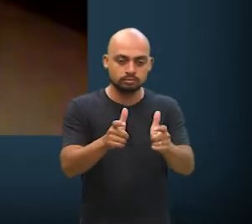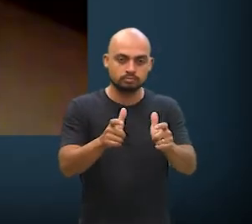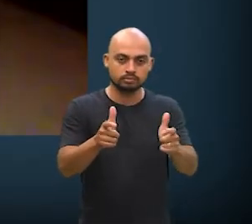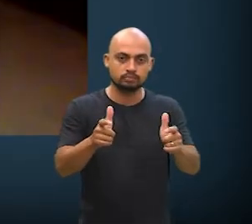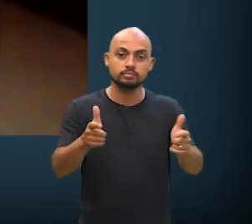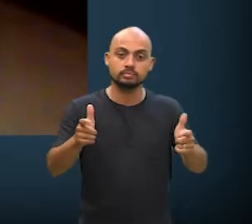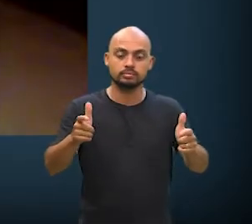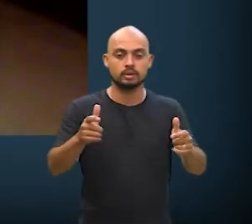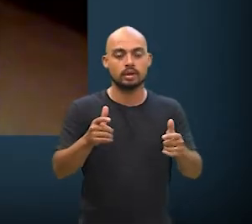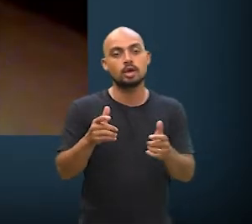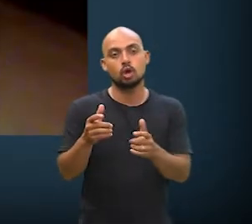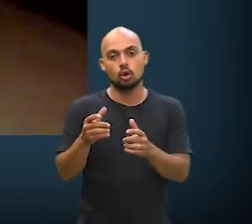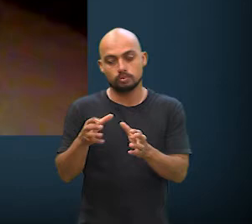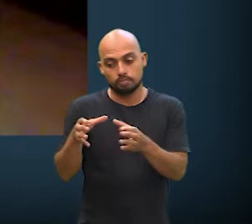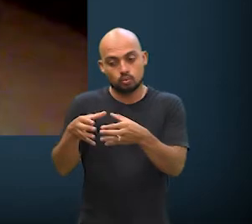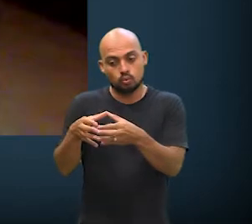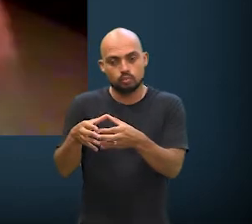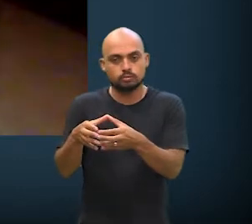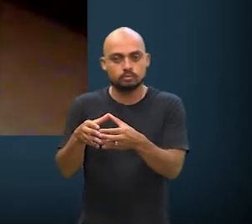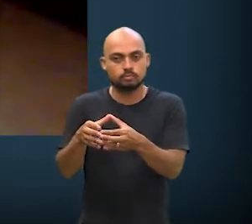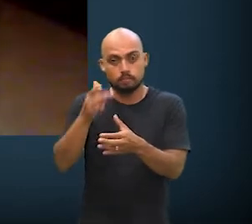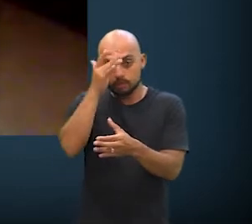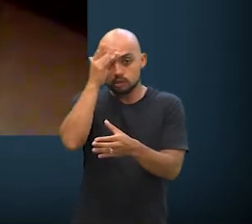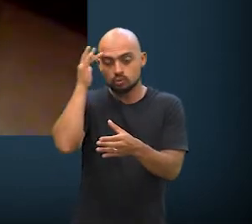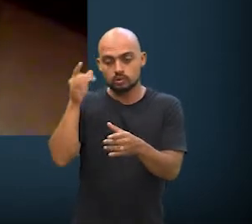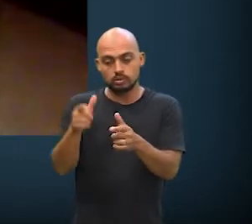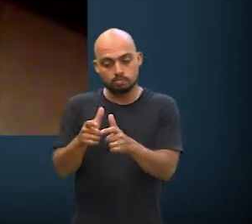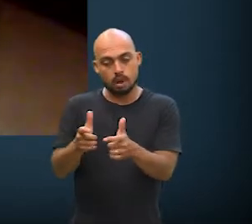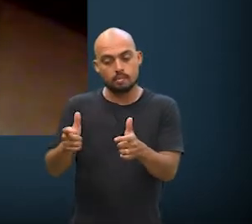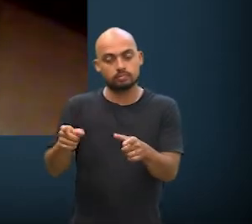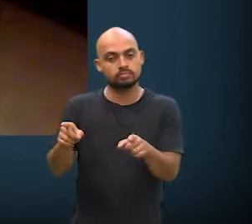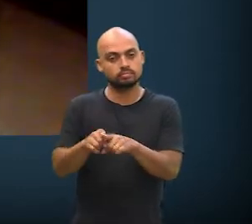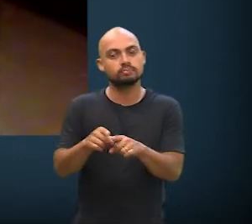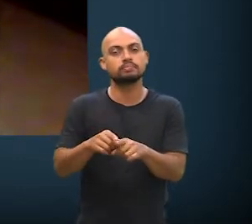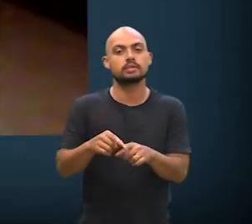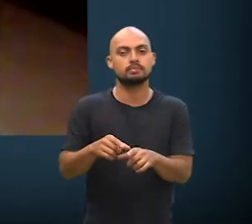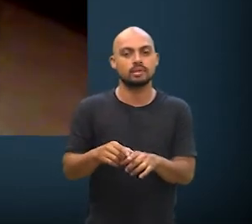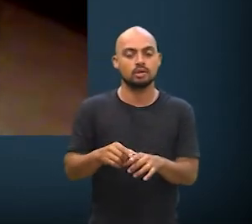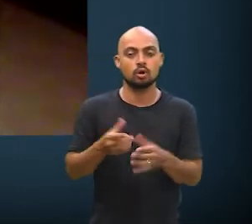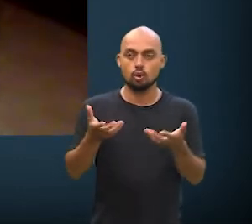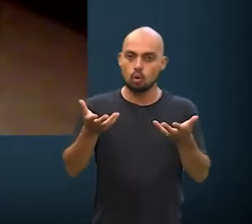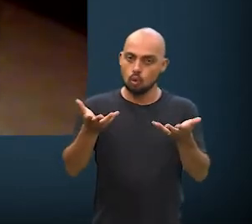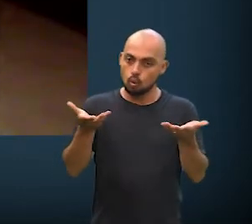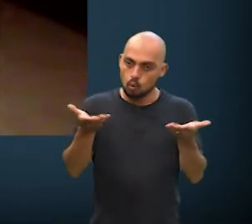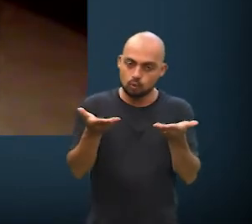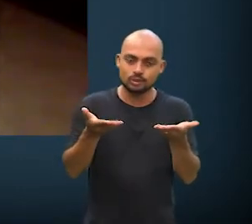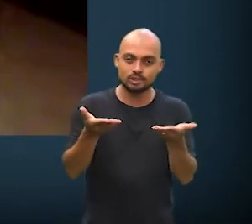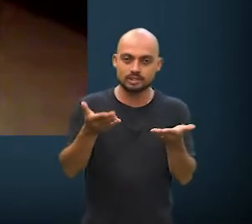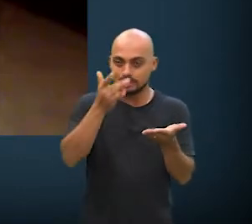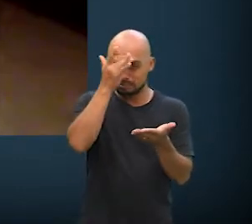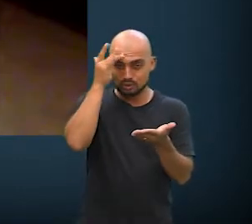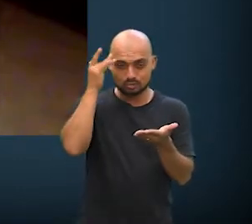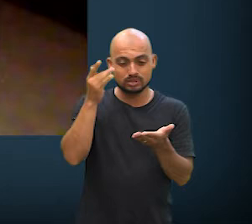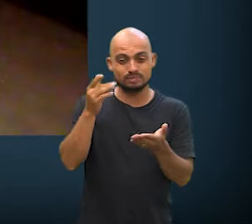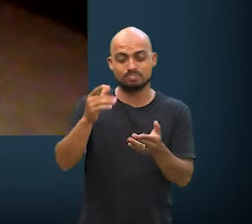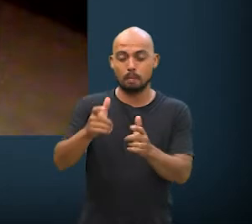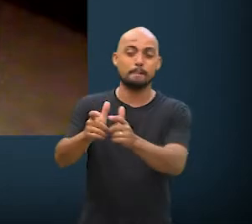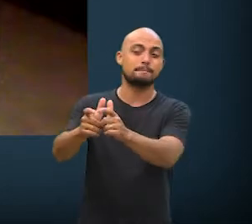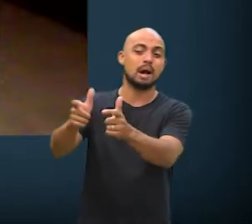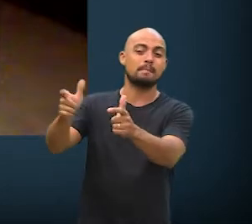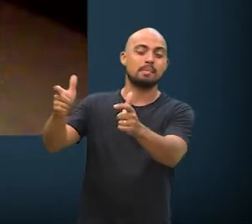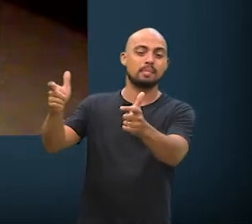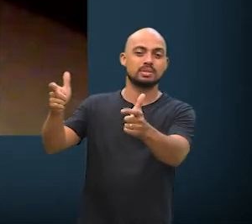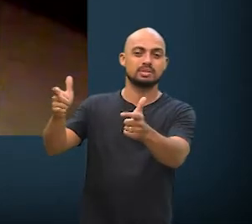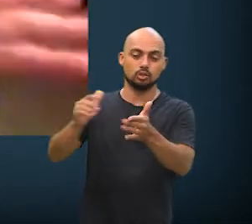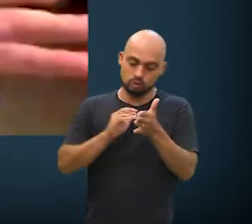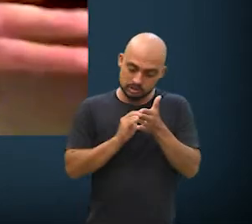pessoas, expansão de equipe. Hoje, por mais que eu queira trazer todo mundo para dentro do escritório, já não cabe, então... O home office já também veio e falou assim, pô,